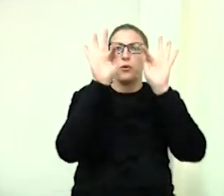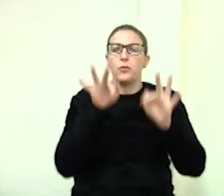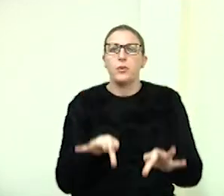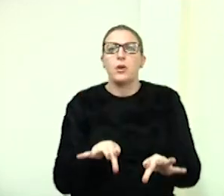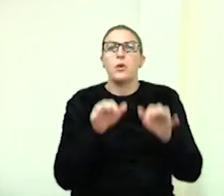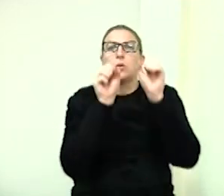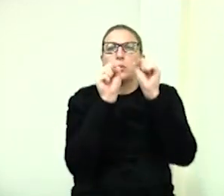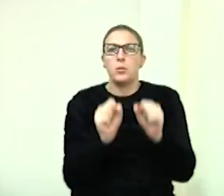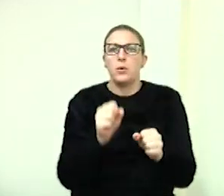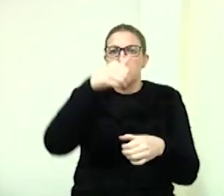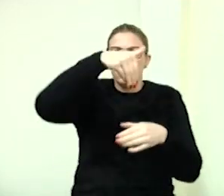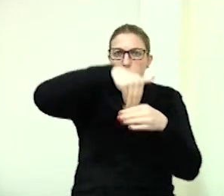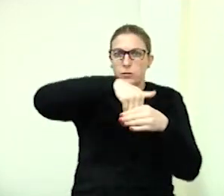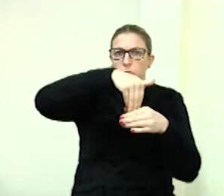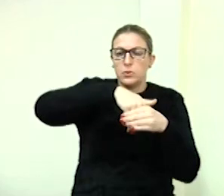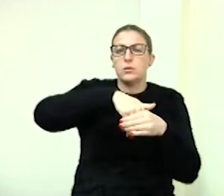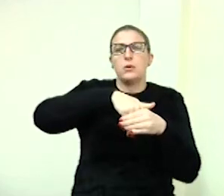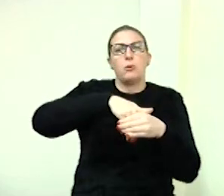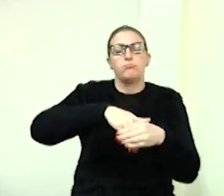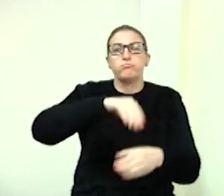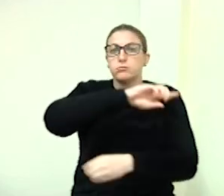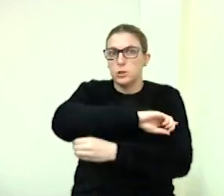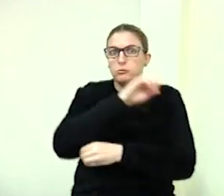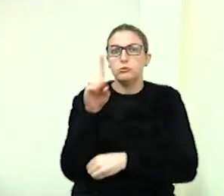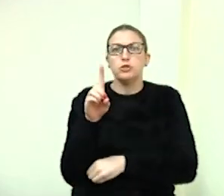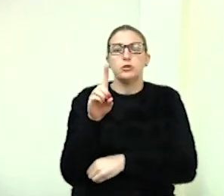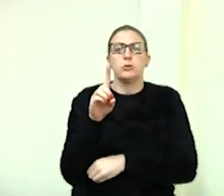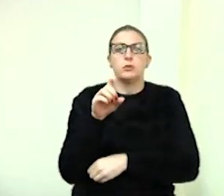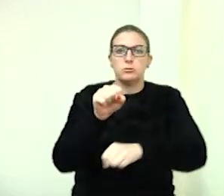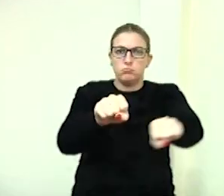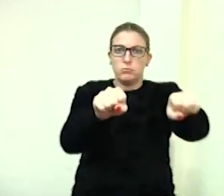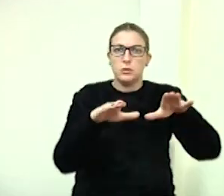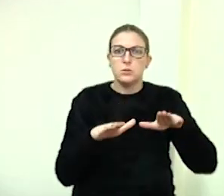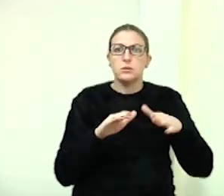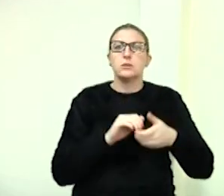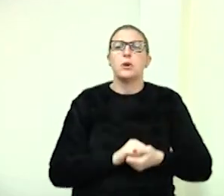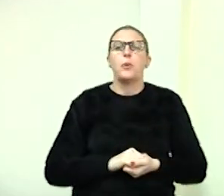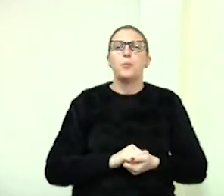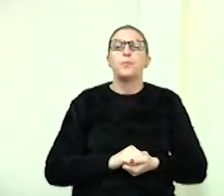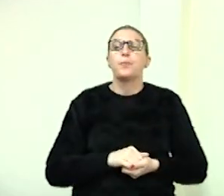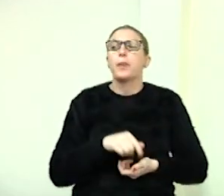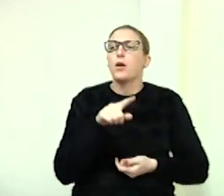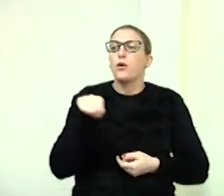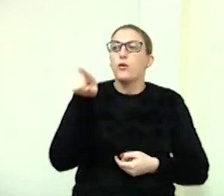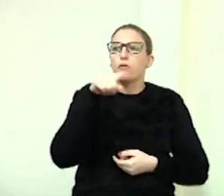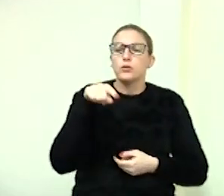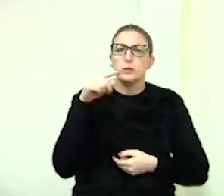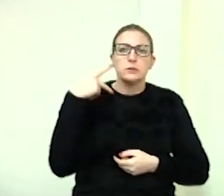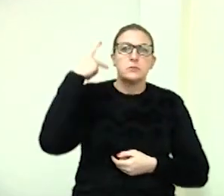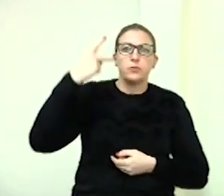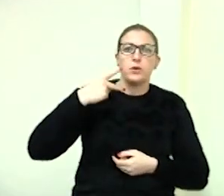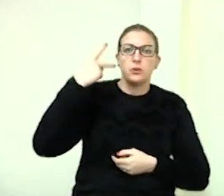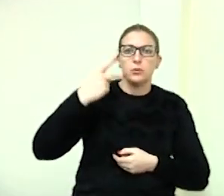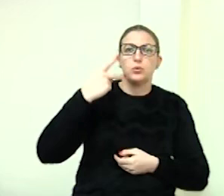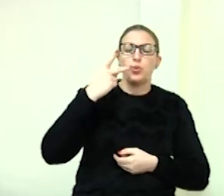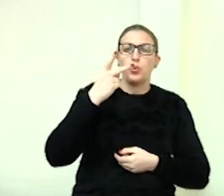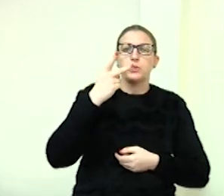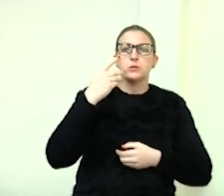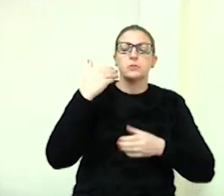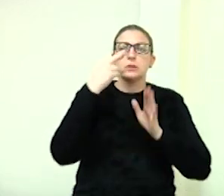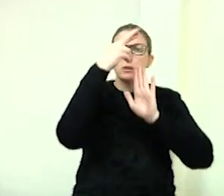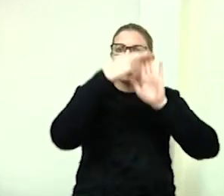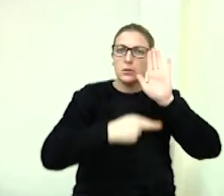poderá ser votada na mesma sessão. Para o conhecimento dos senhores vereadores, a redação final foi enviada